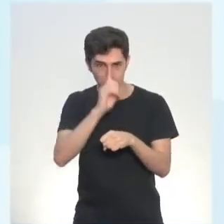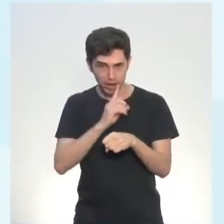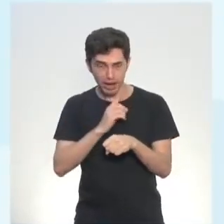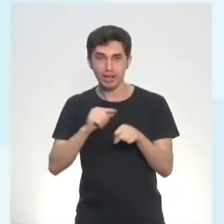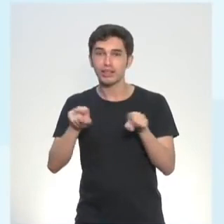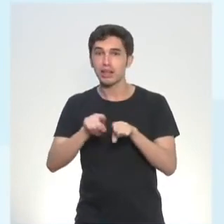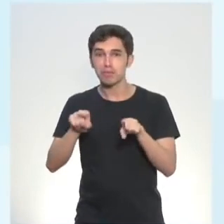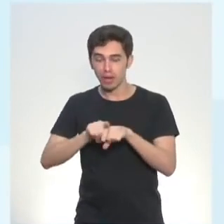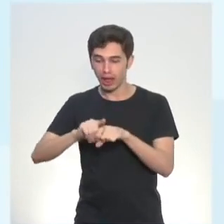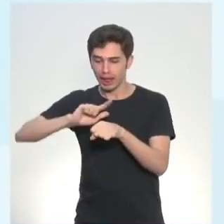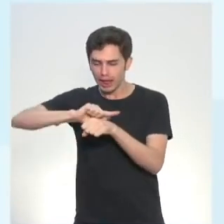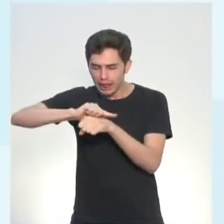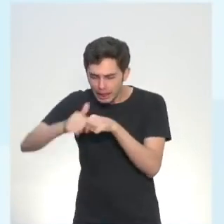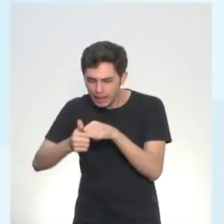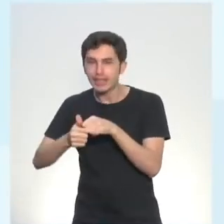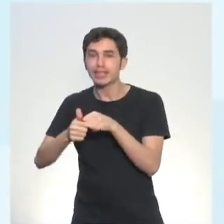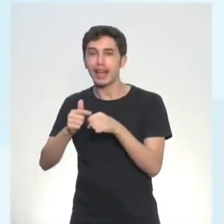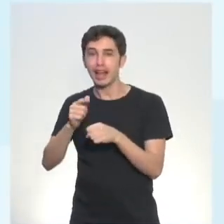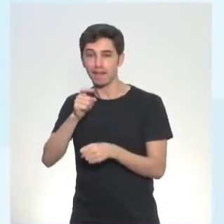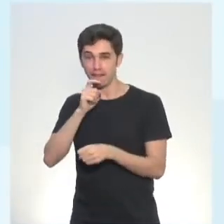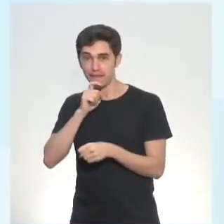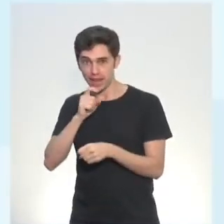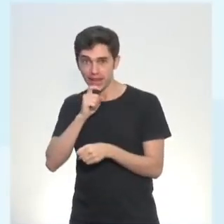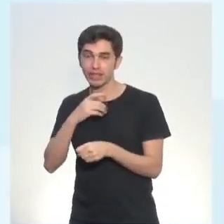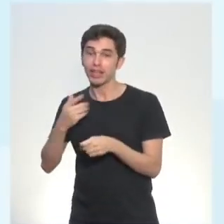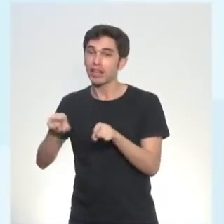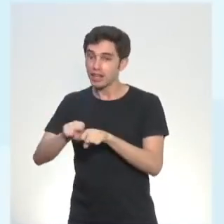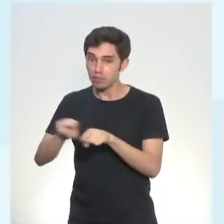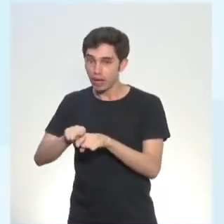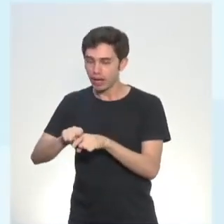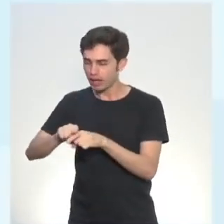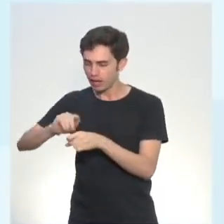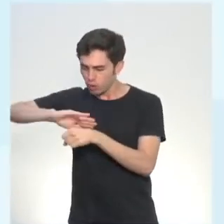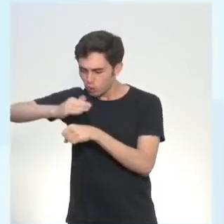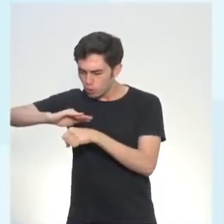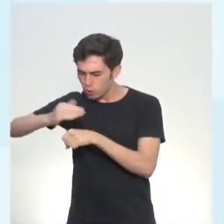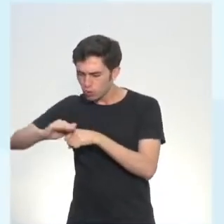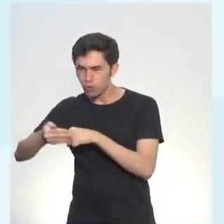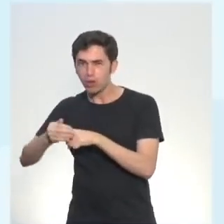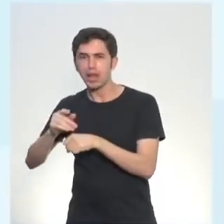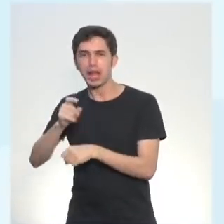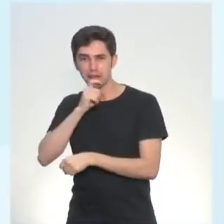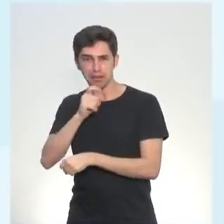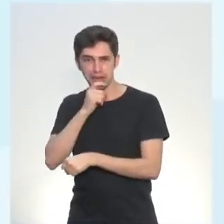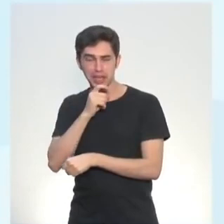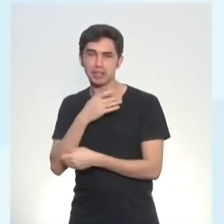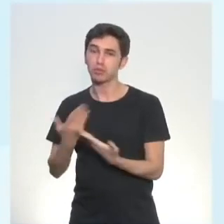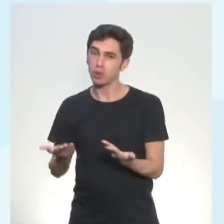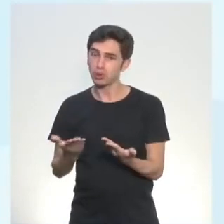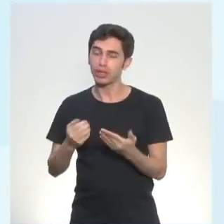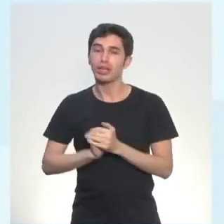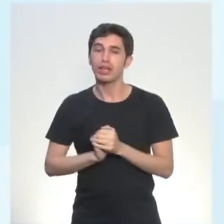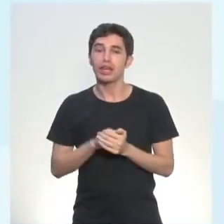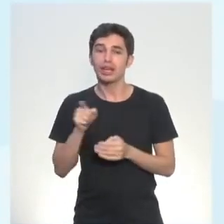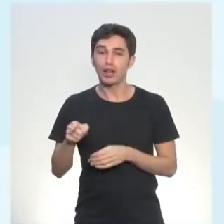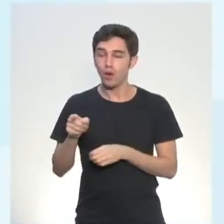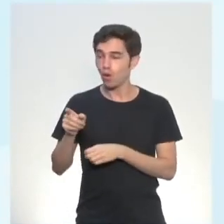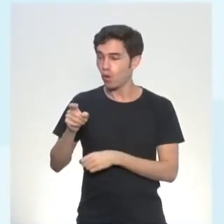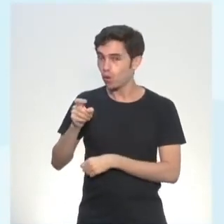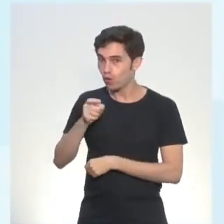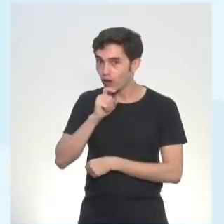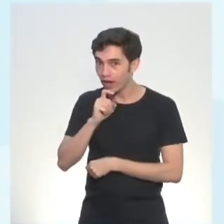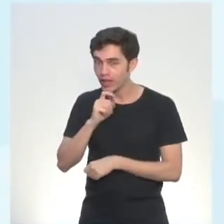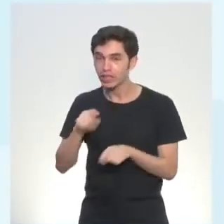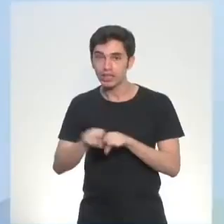e verdes e rugosas e verdes. Ou seja, os fatores verde e rugoso reapareceu